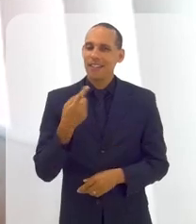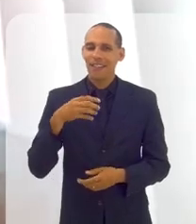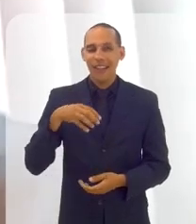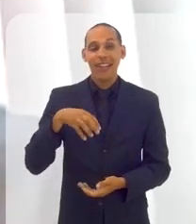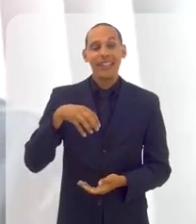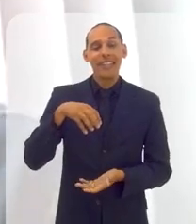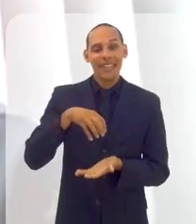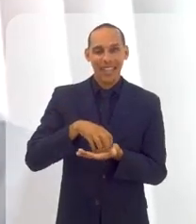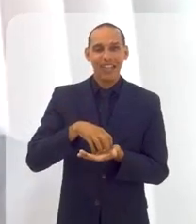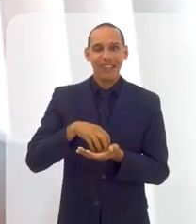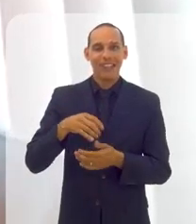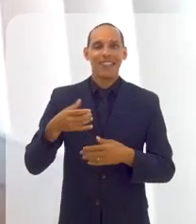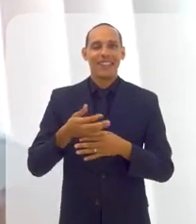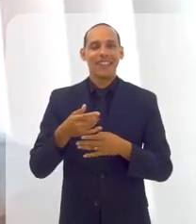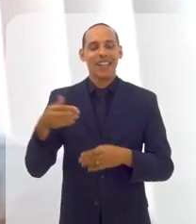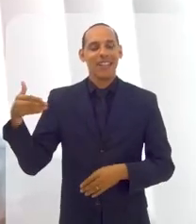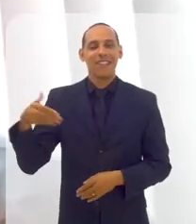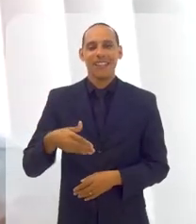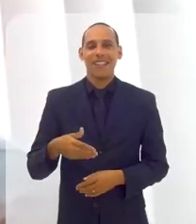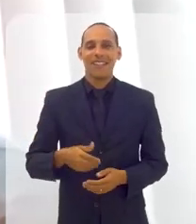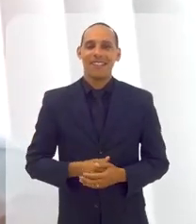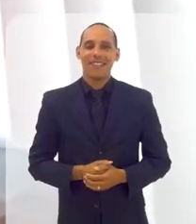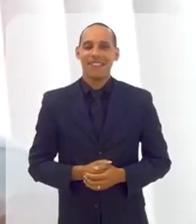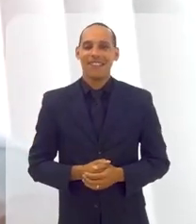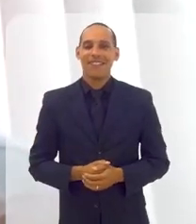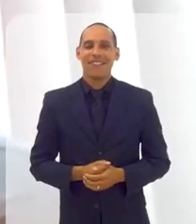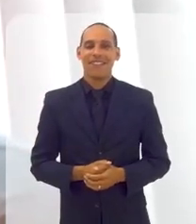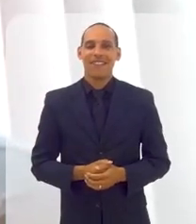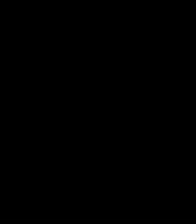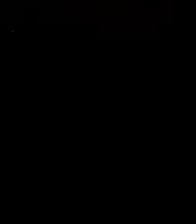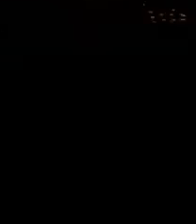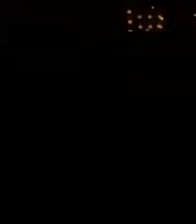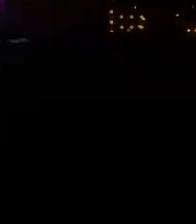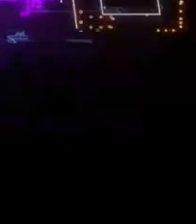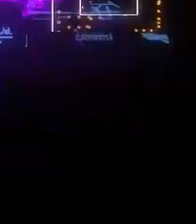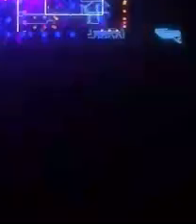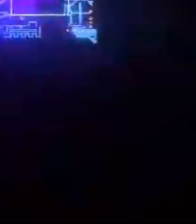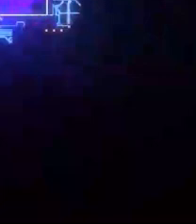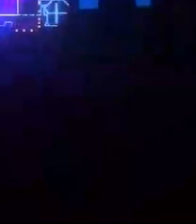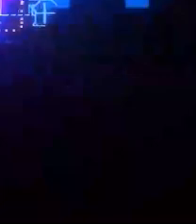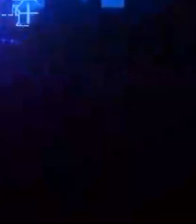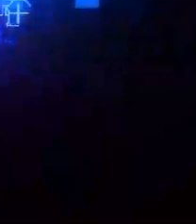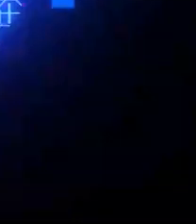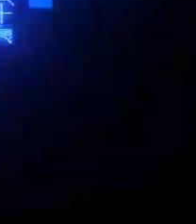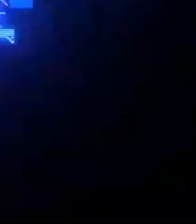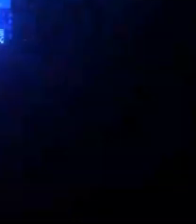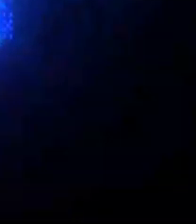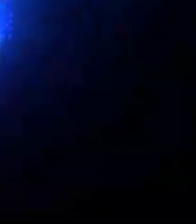nos visitar, aqui pertinho, no centro da cidade, venha visitar aqui o nosso conselho.